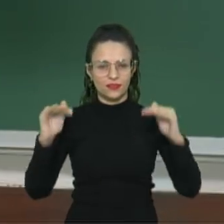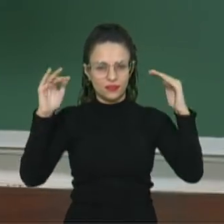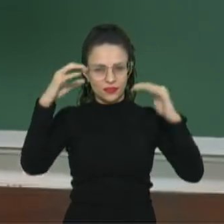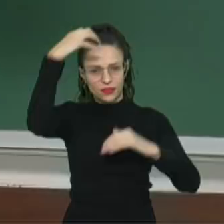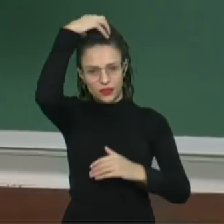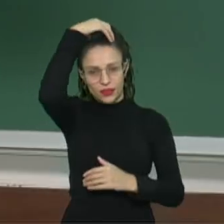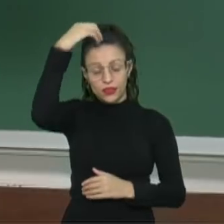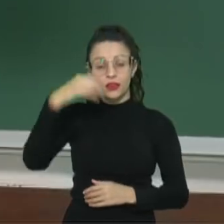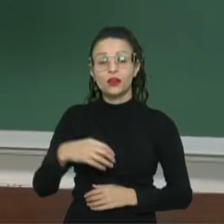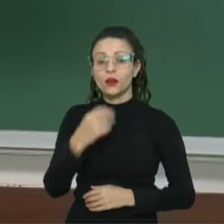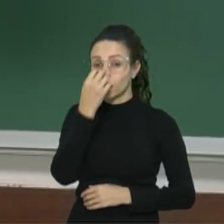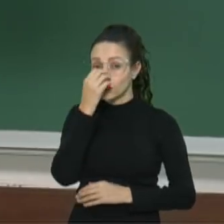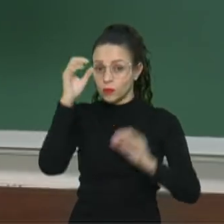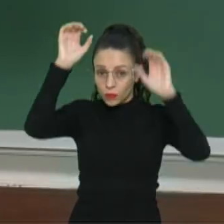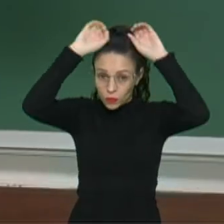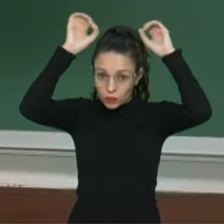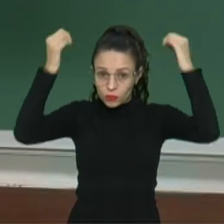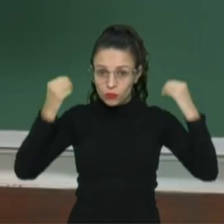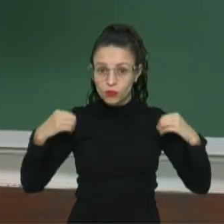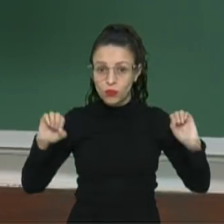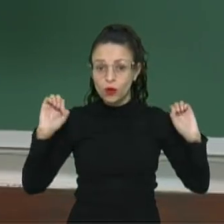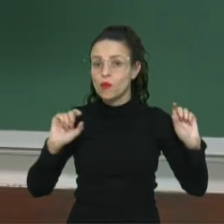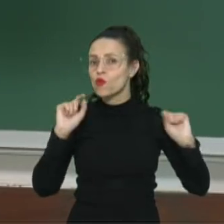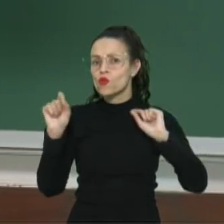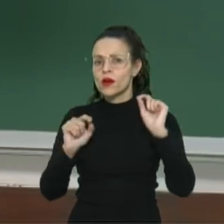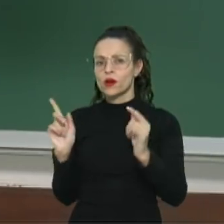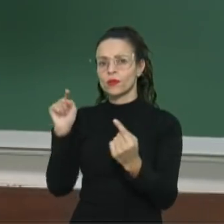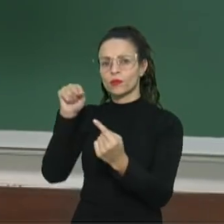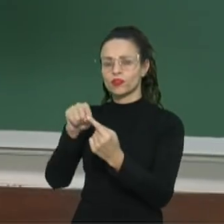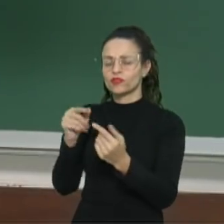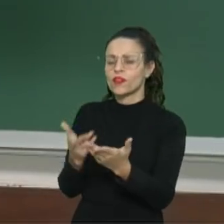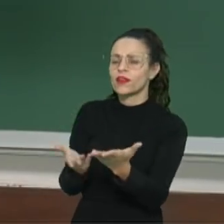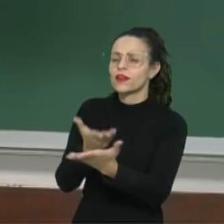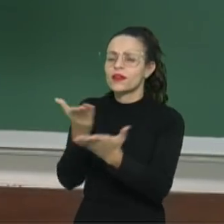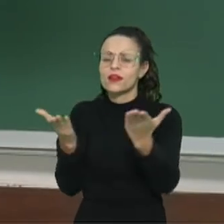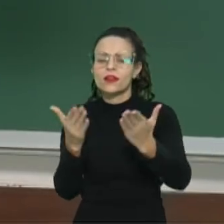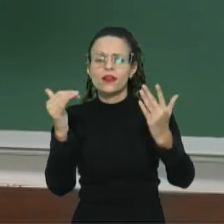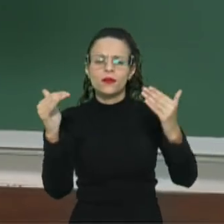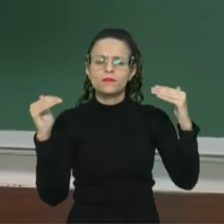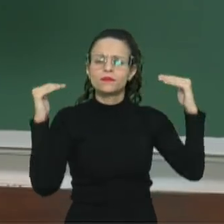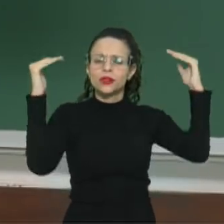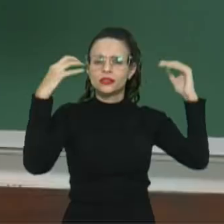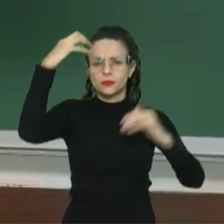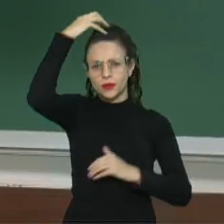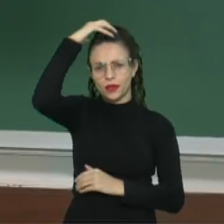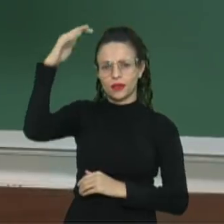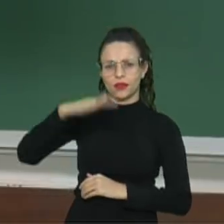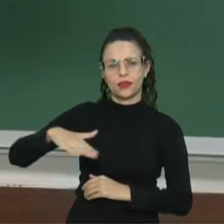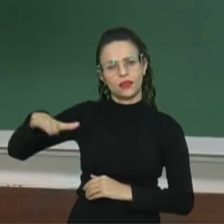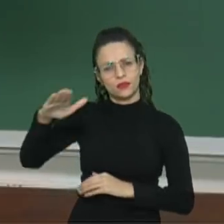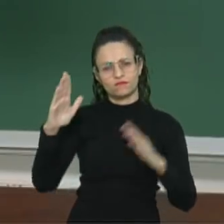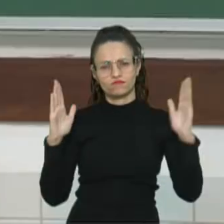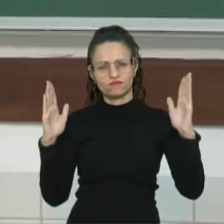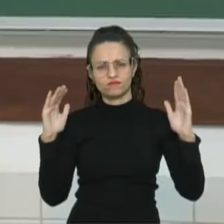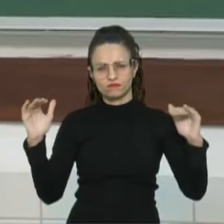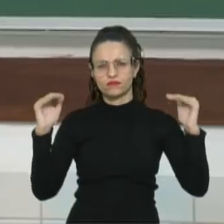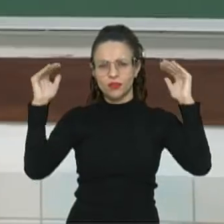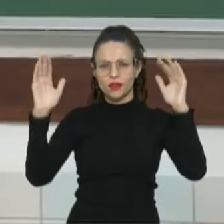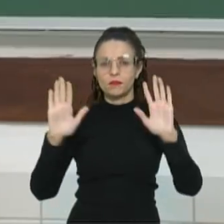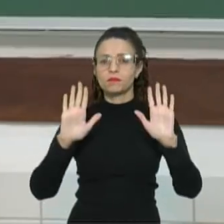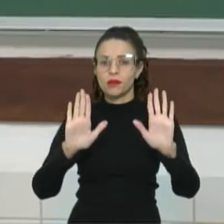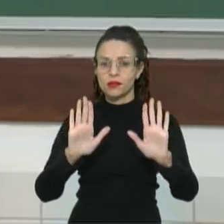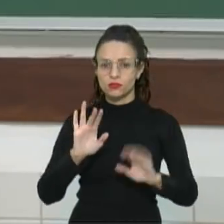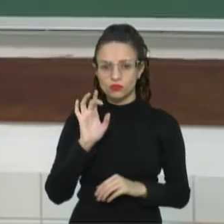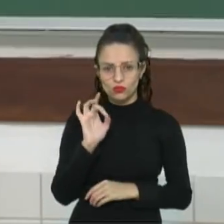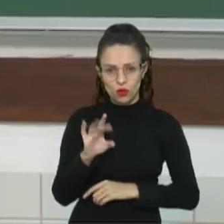ali para entreter os nobres, né? Os príncipes, os reis, né? As pessoas importantes da época, né? Mas é claro que